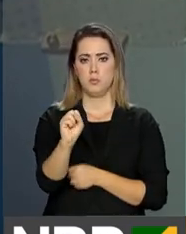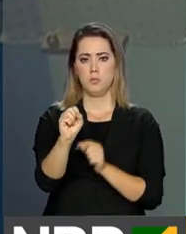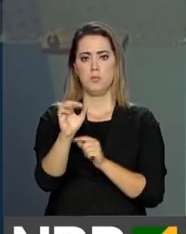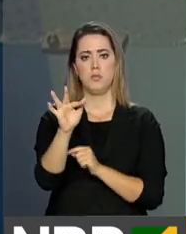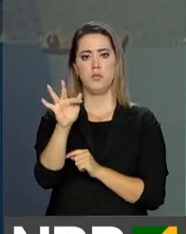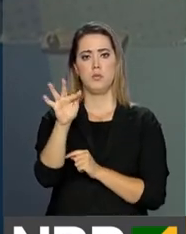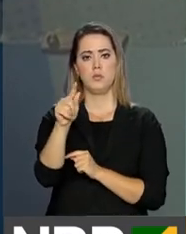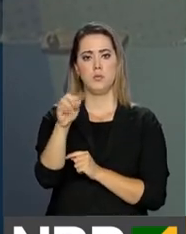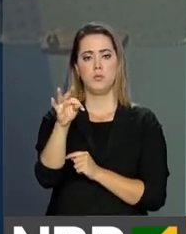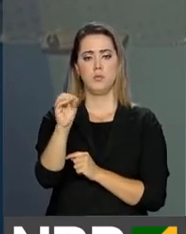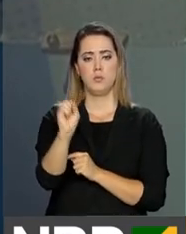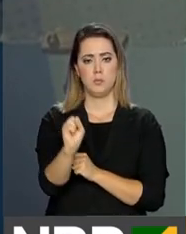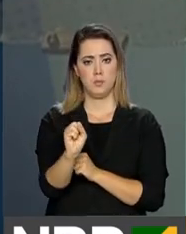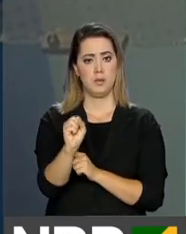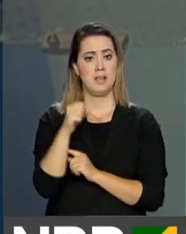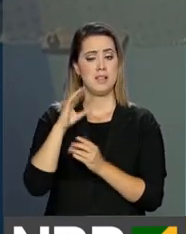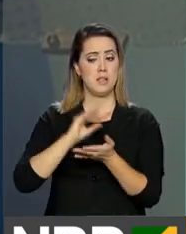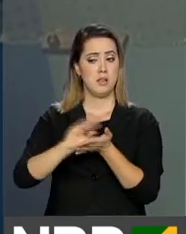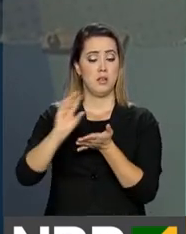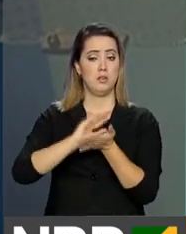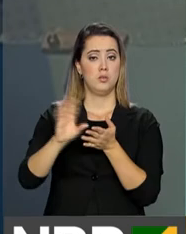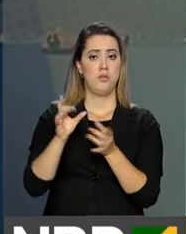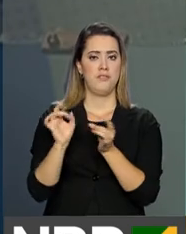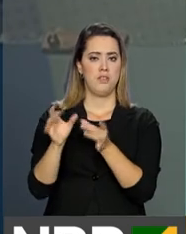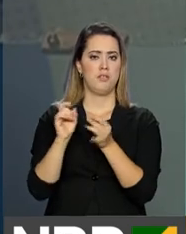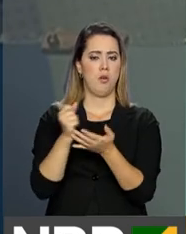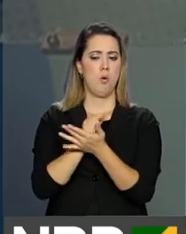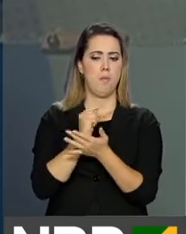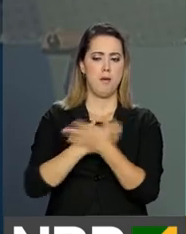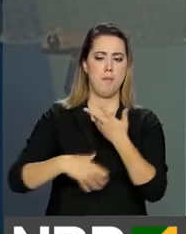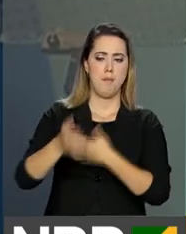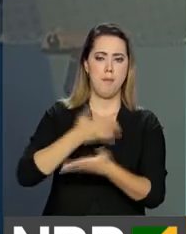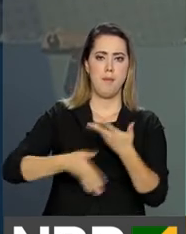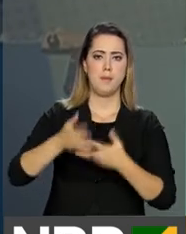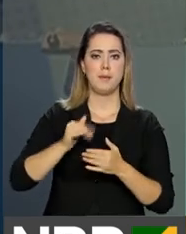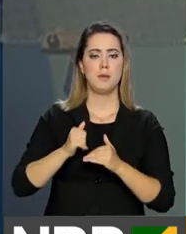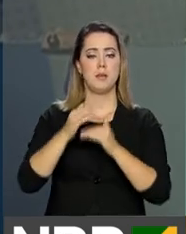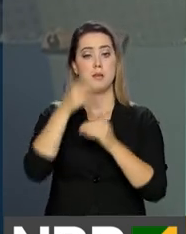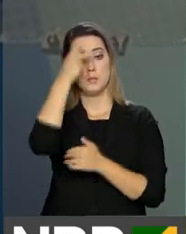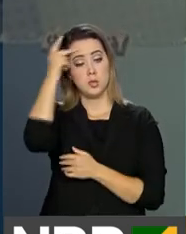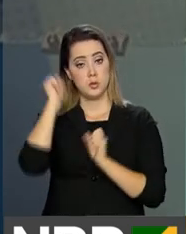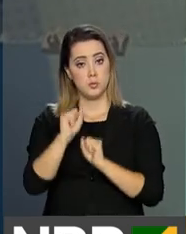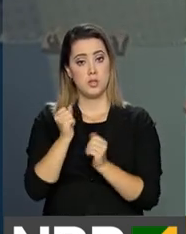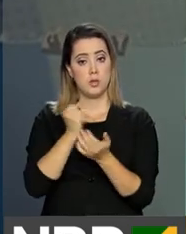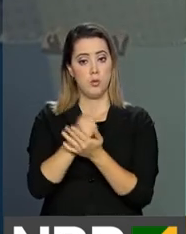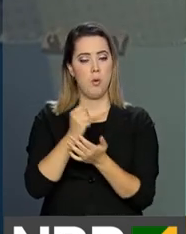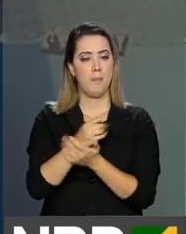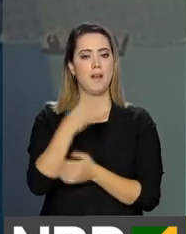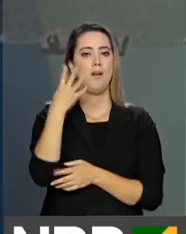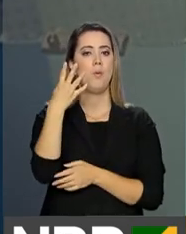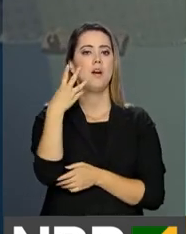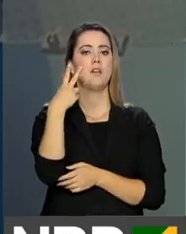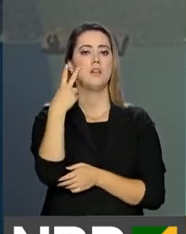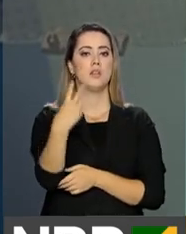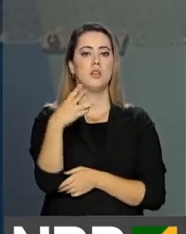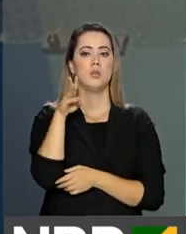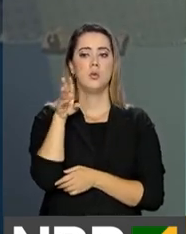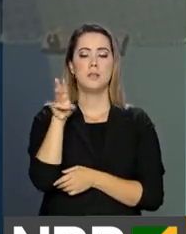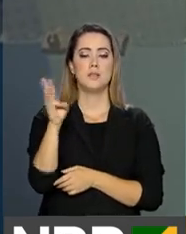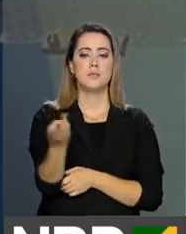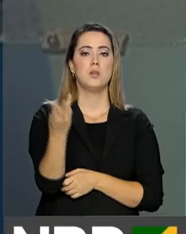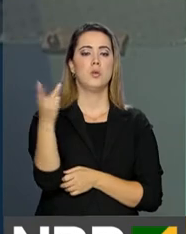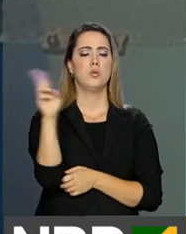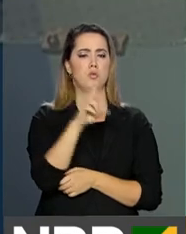injetaram, especialmente no varejo, cerca de 42 bilhões de reais, beneficiando 25